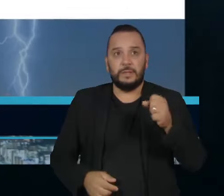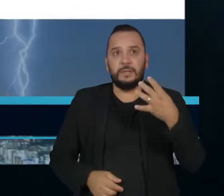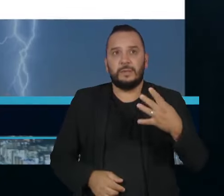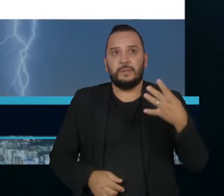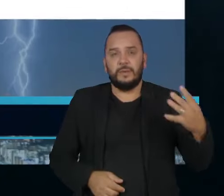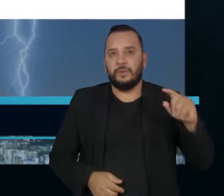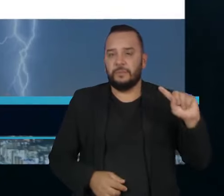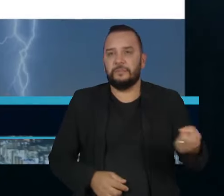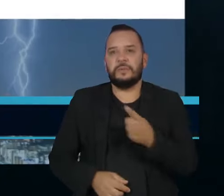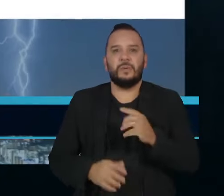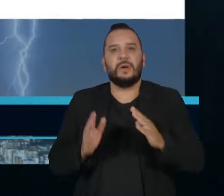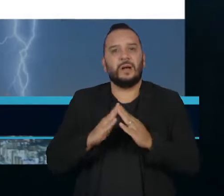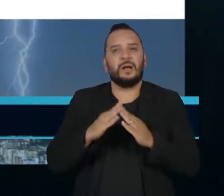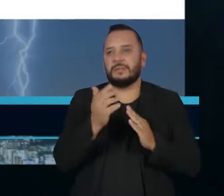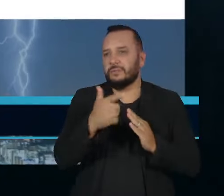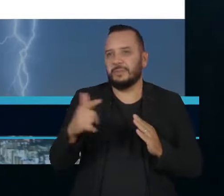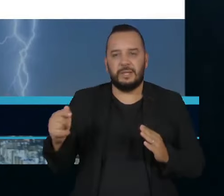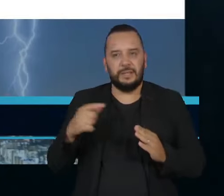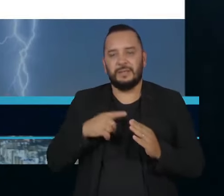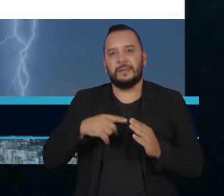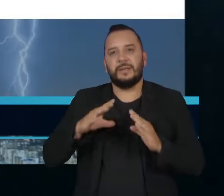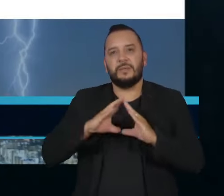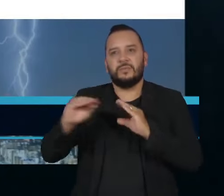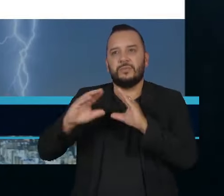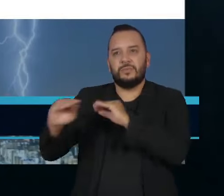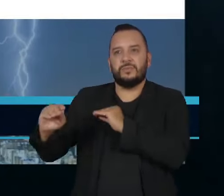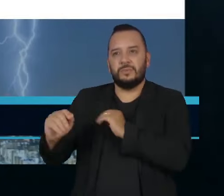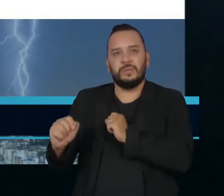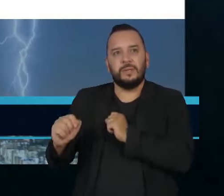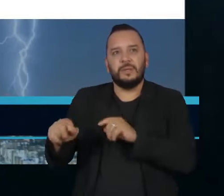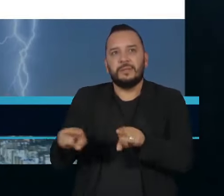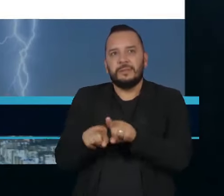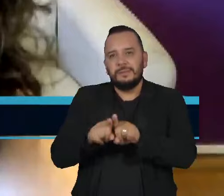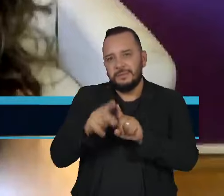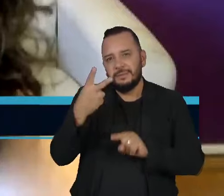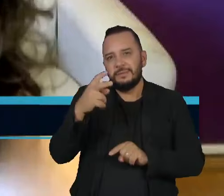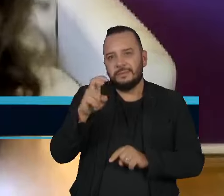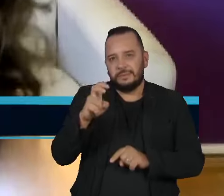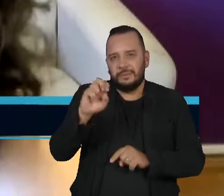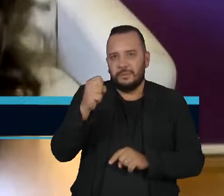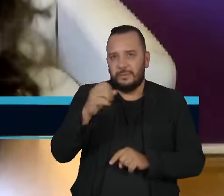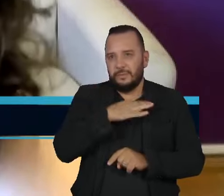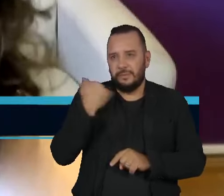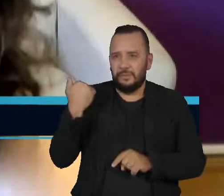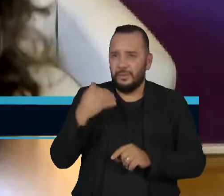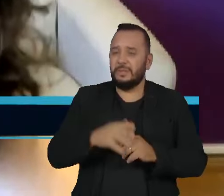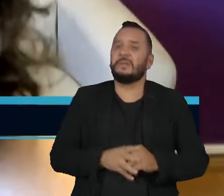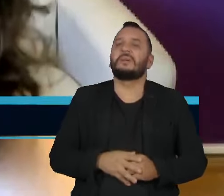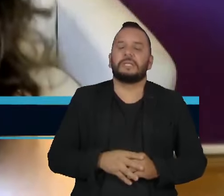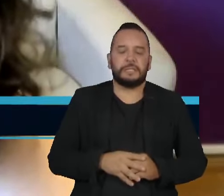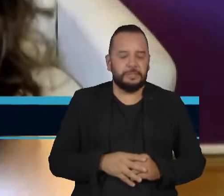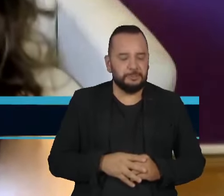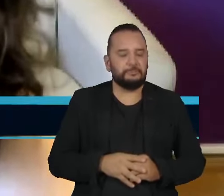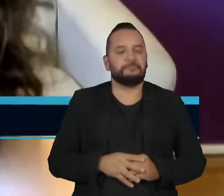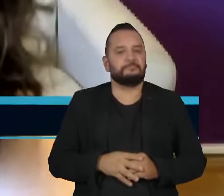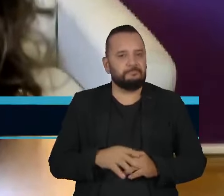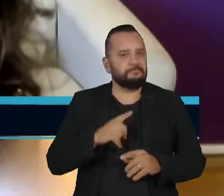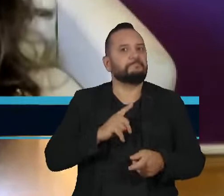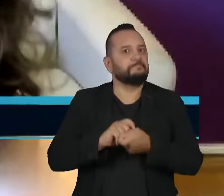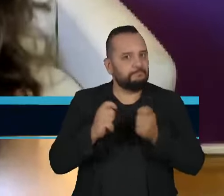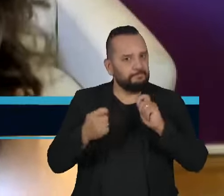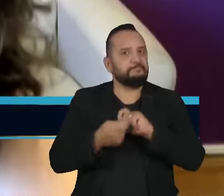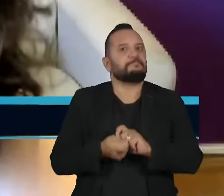mil ficaram desabrigadas e desalojadas e 258 morreram. A questão da adaptação ela é fundamental. O município